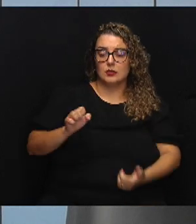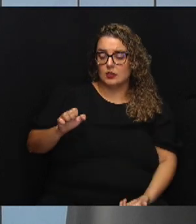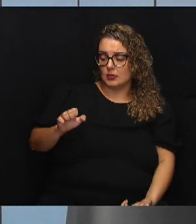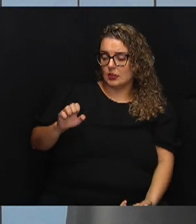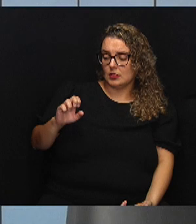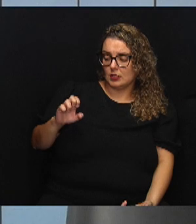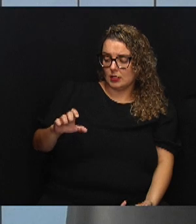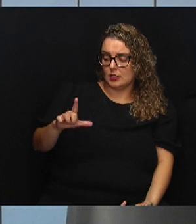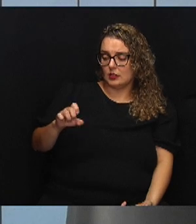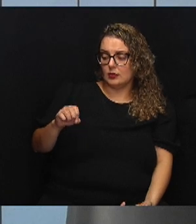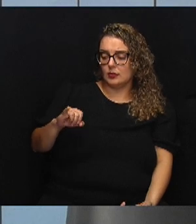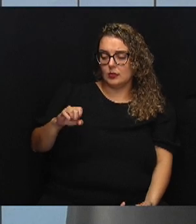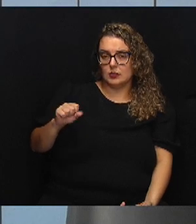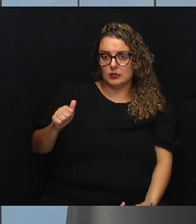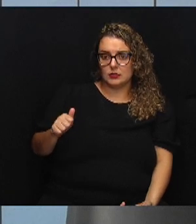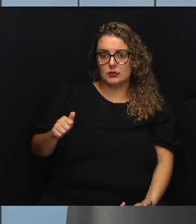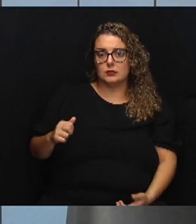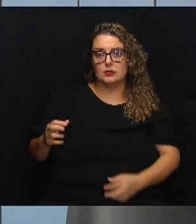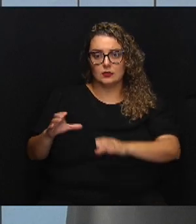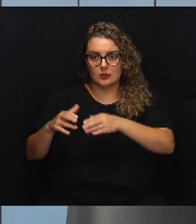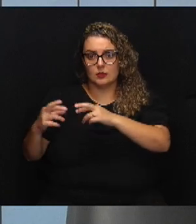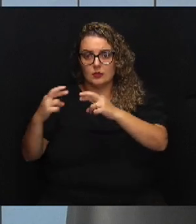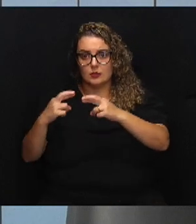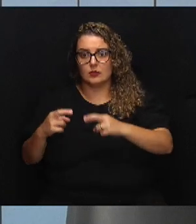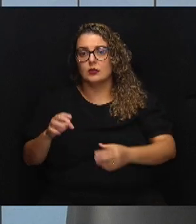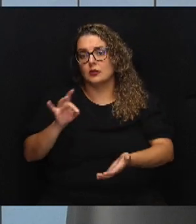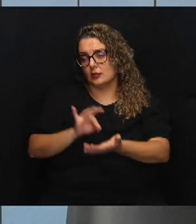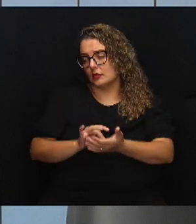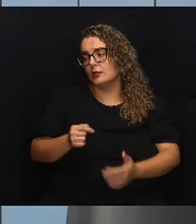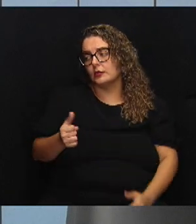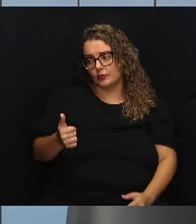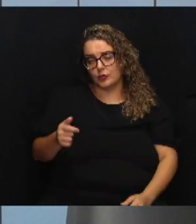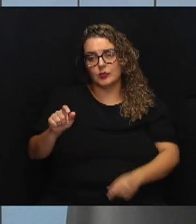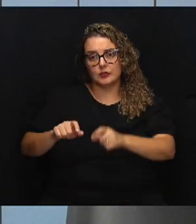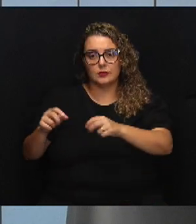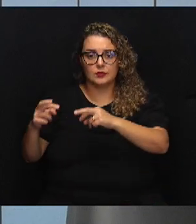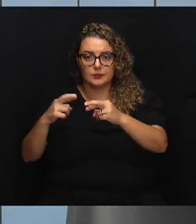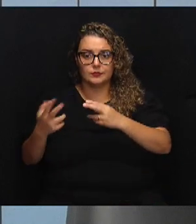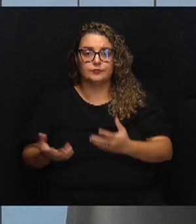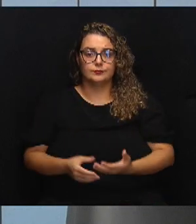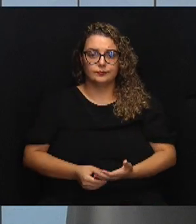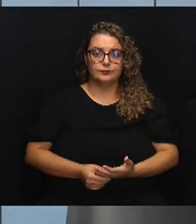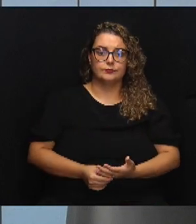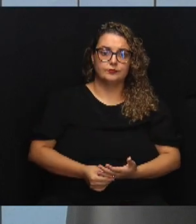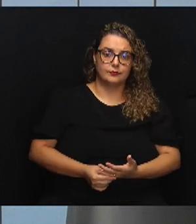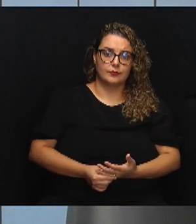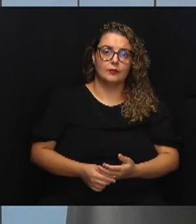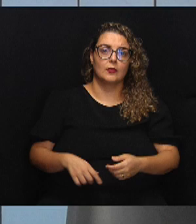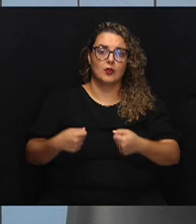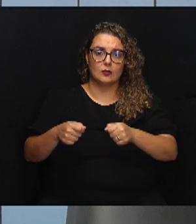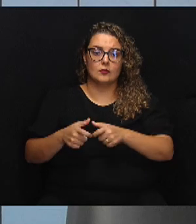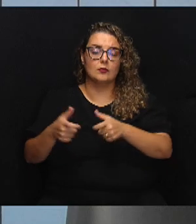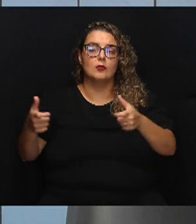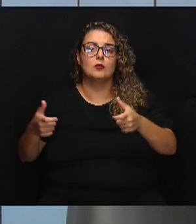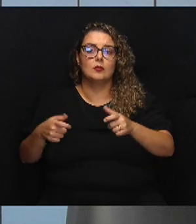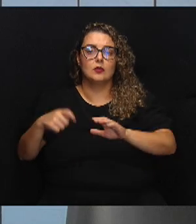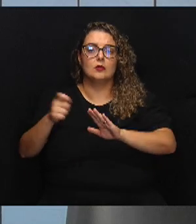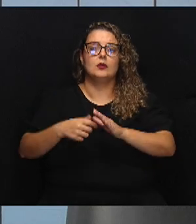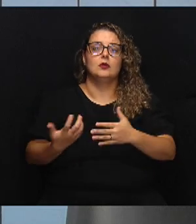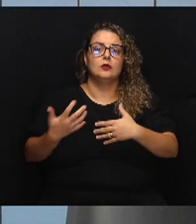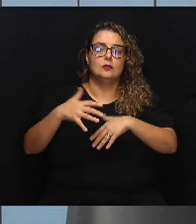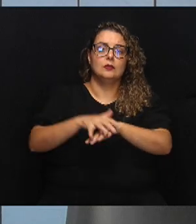de fiscalização lá, e realmente, Permínio, tem poucas pessoas para poder fazer esse trabalho. Então a gente precisa aumentar esse efetivo e incorporar